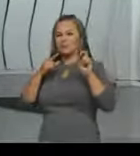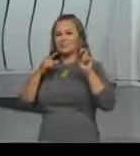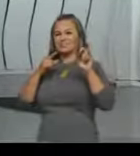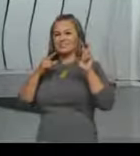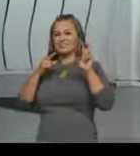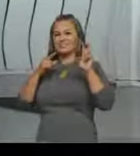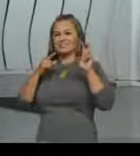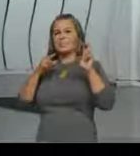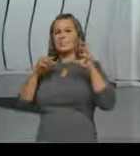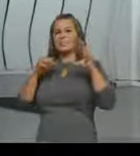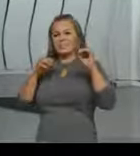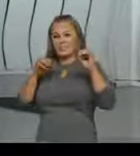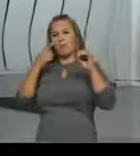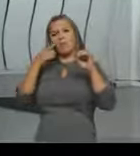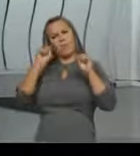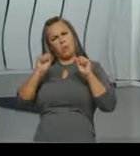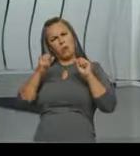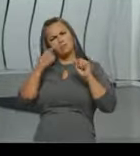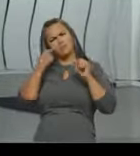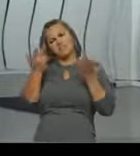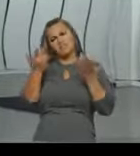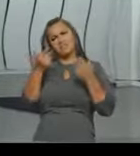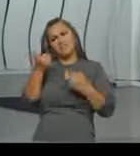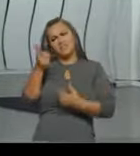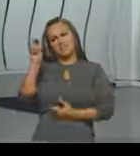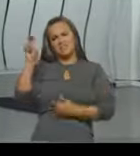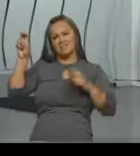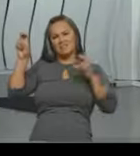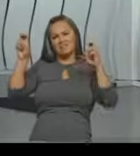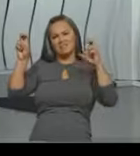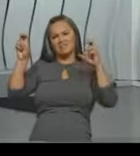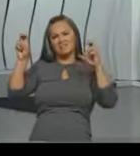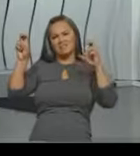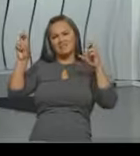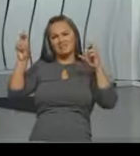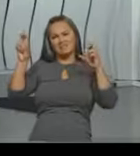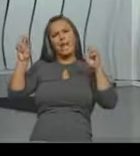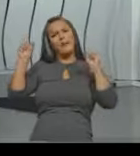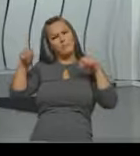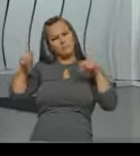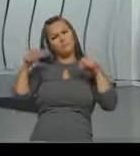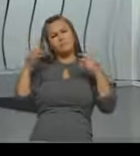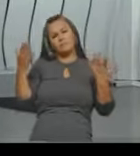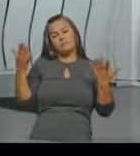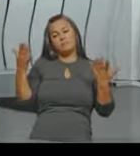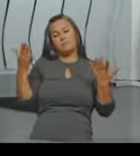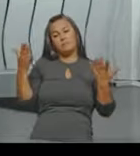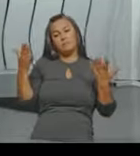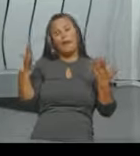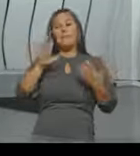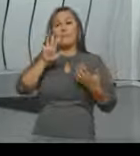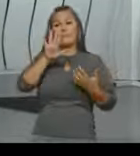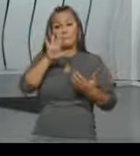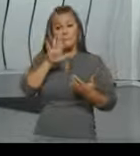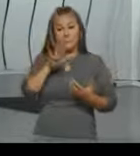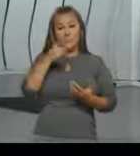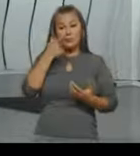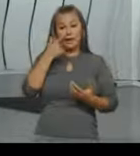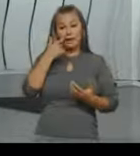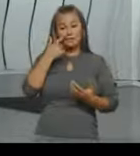poderia valer, vou colocar 15. Essa medida aí sim seria maior. Mas a afirmativa aqui